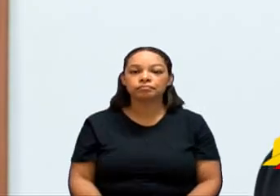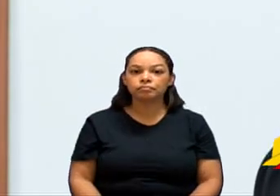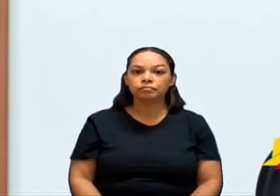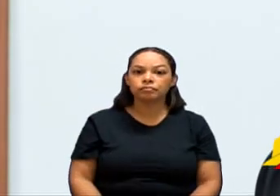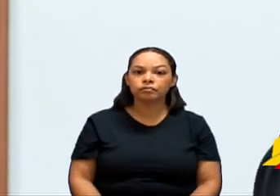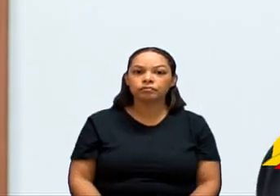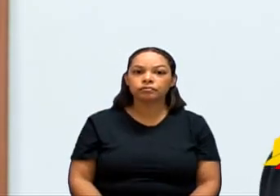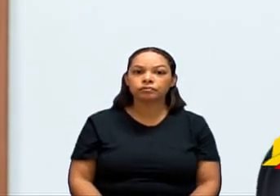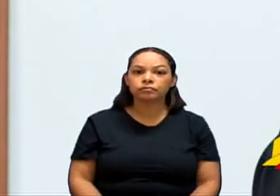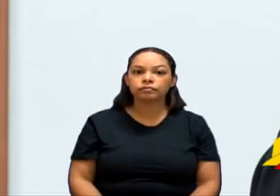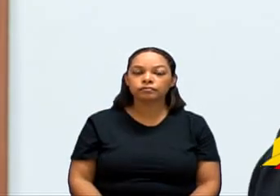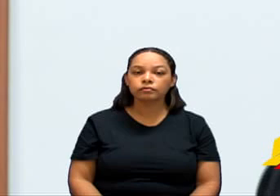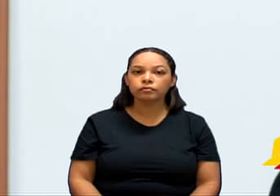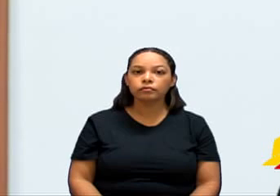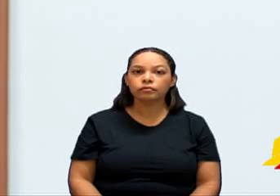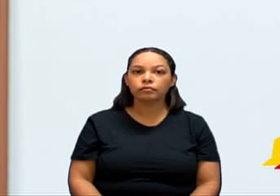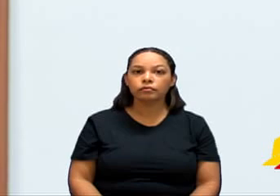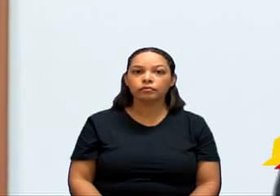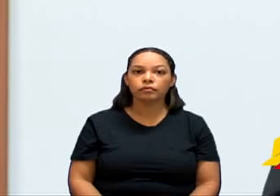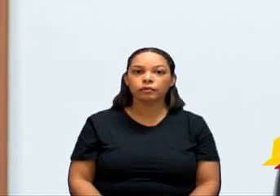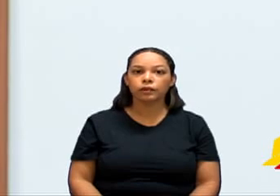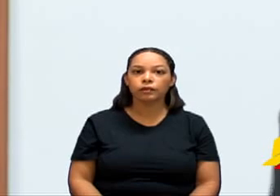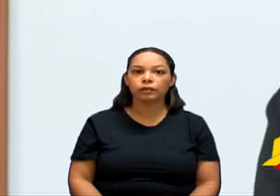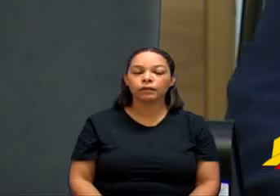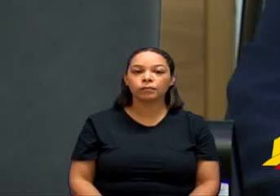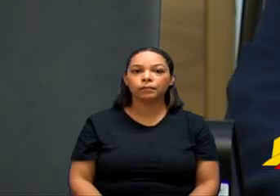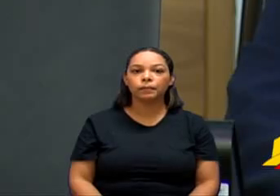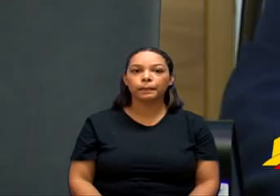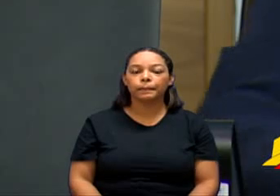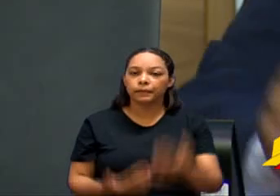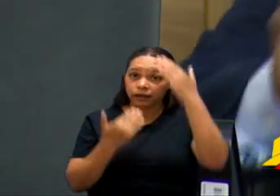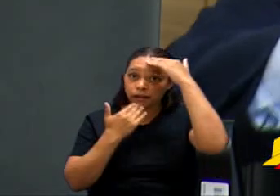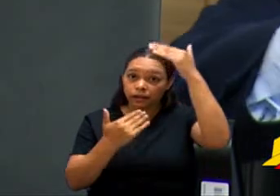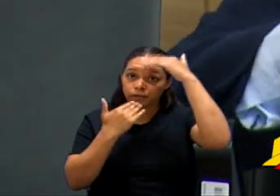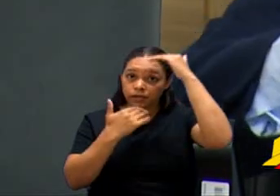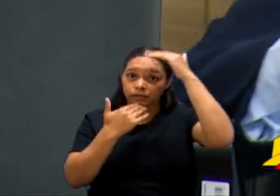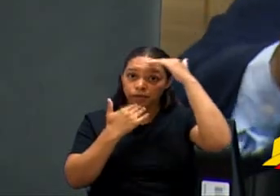viu? Mas eu falei com ele lá. Obrigado, Silvano. Obrigado, Silvano.